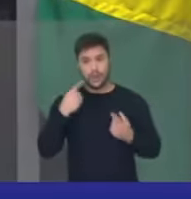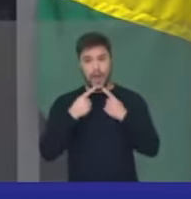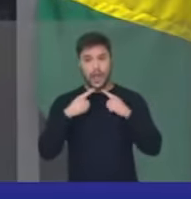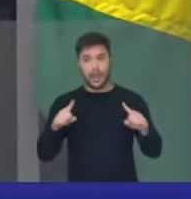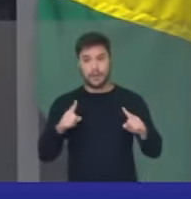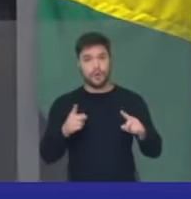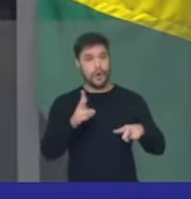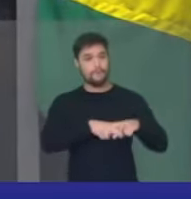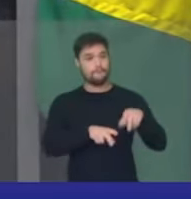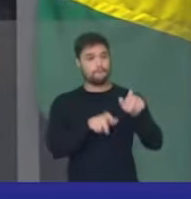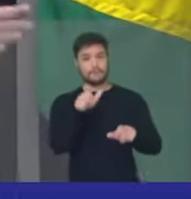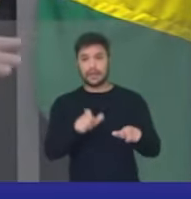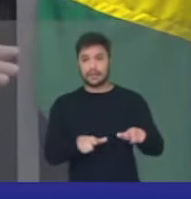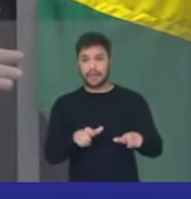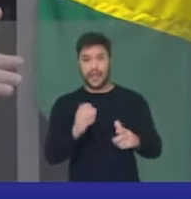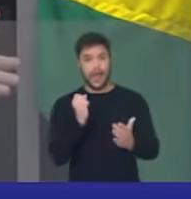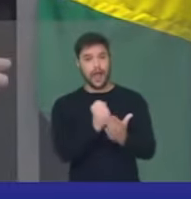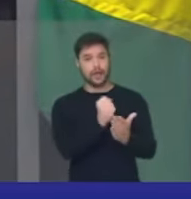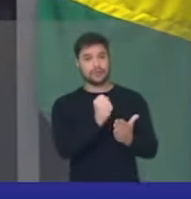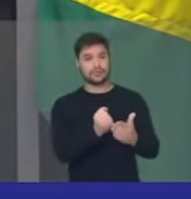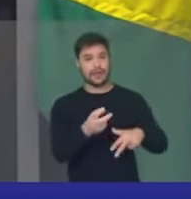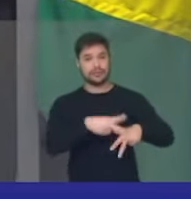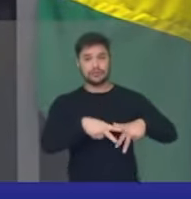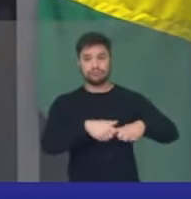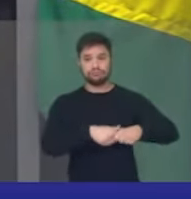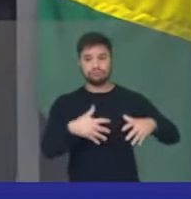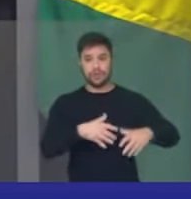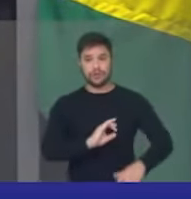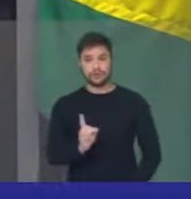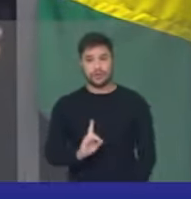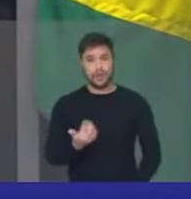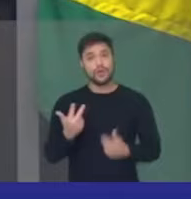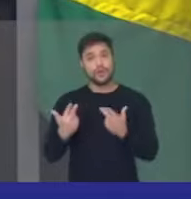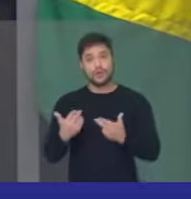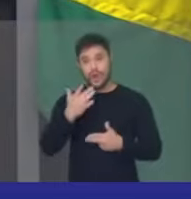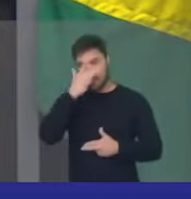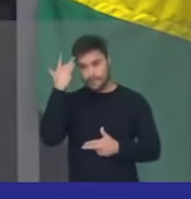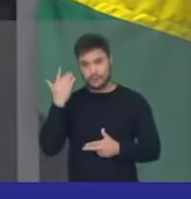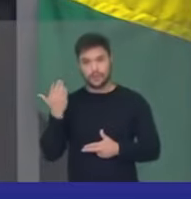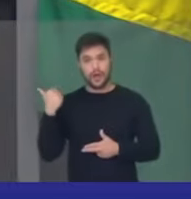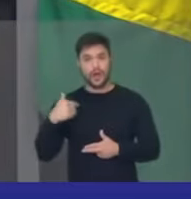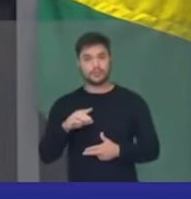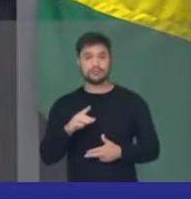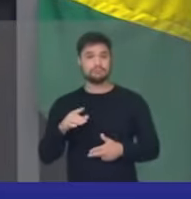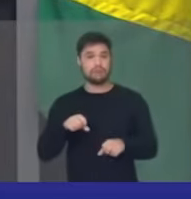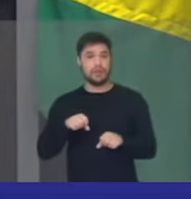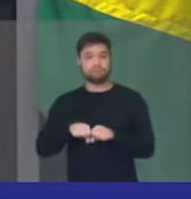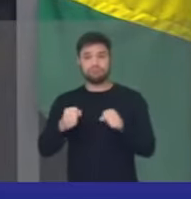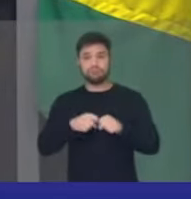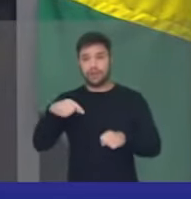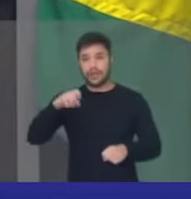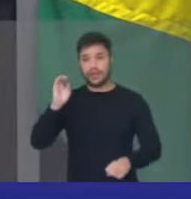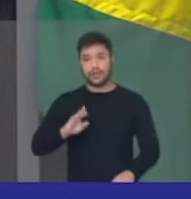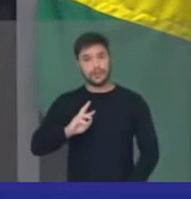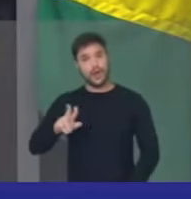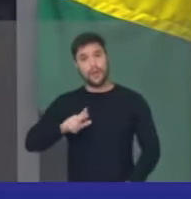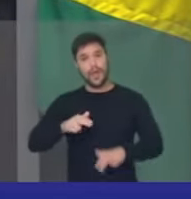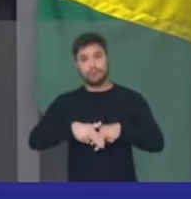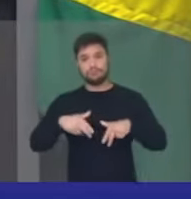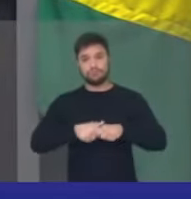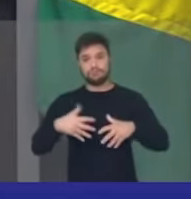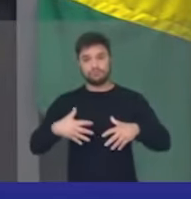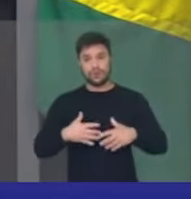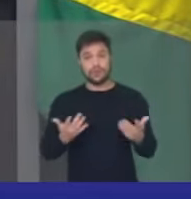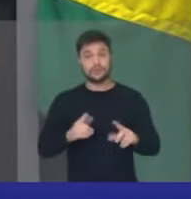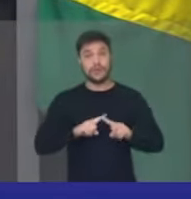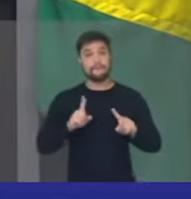pessoas como terroristas elas não são terroristas assim como quem também invadiu aqui também não é terrorista mas o que tá faltando do Brasil de fato é mais